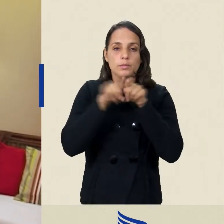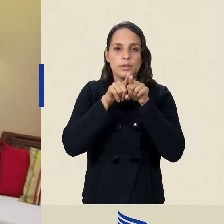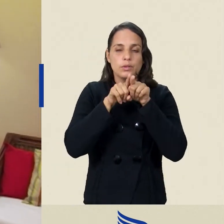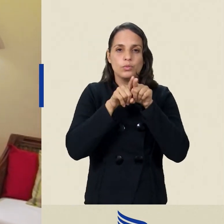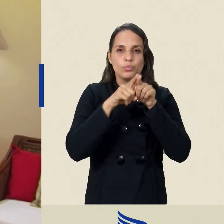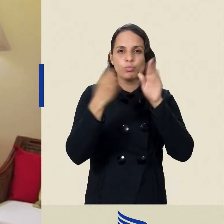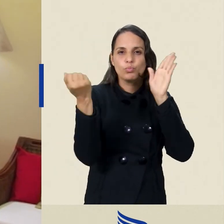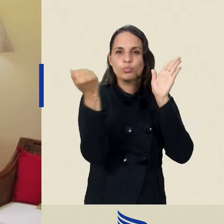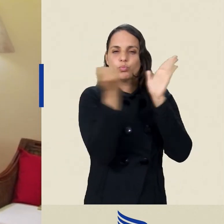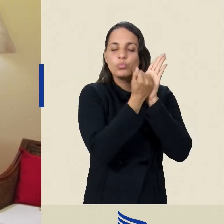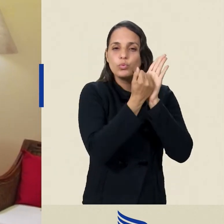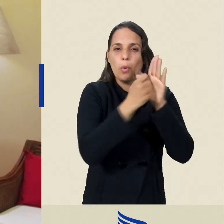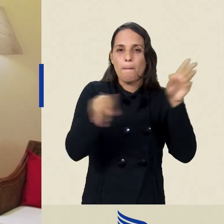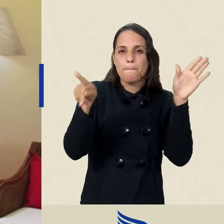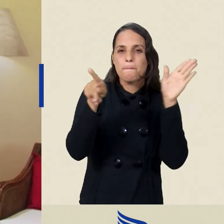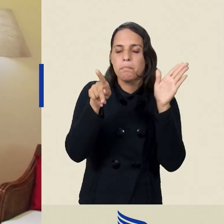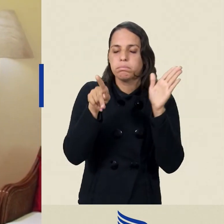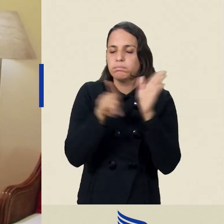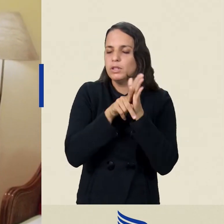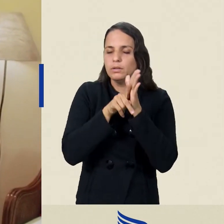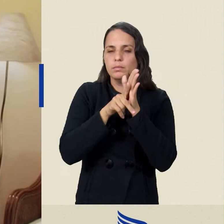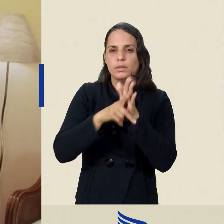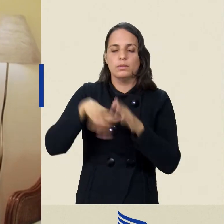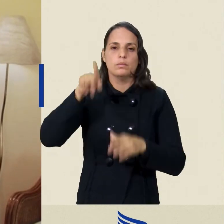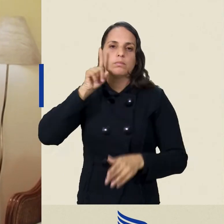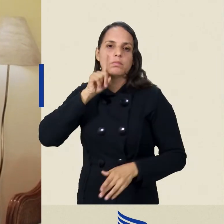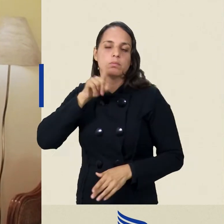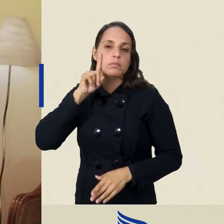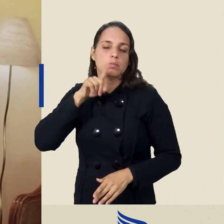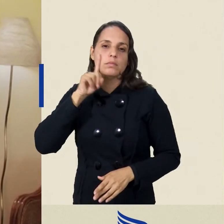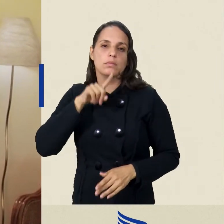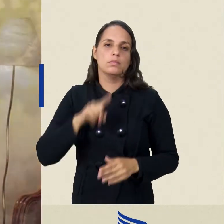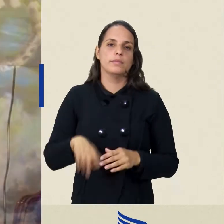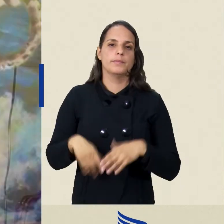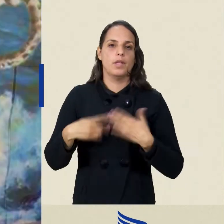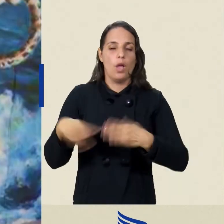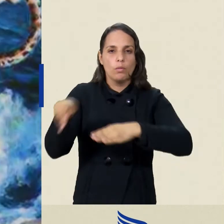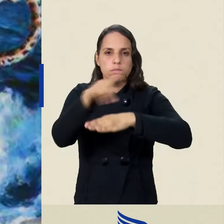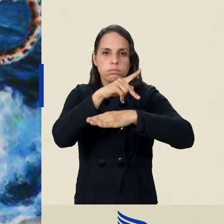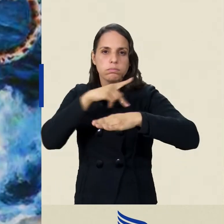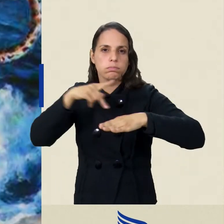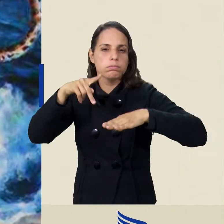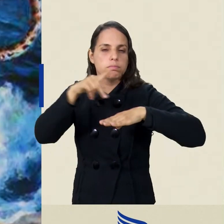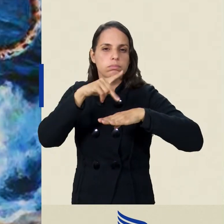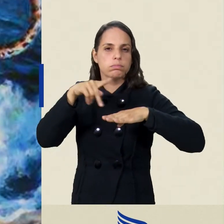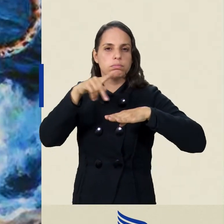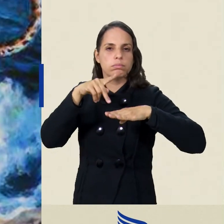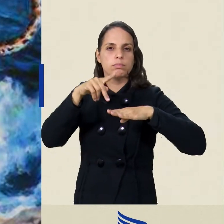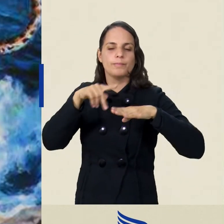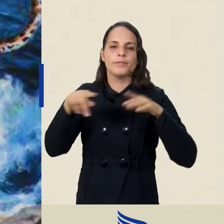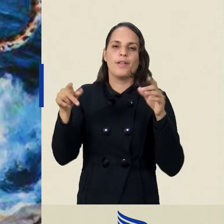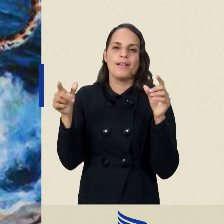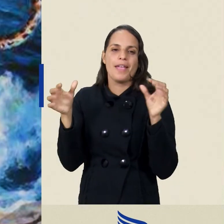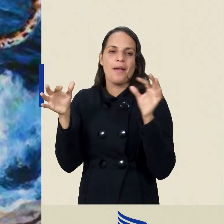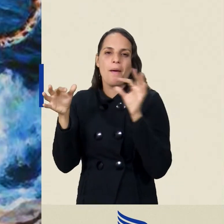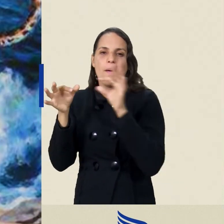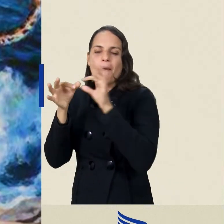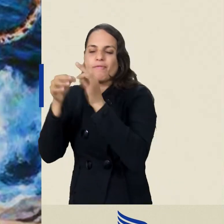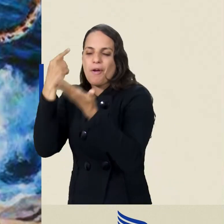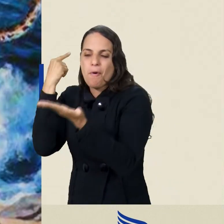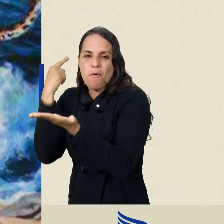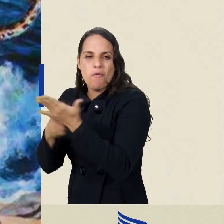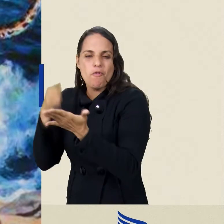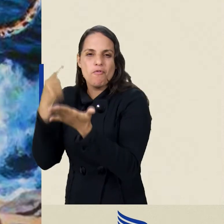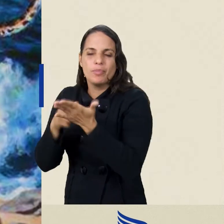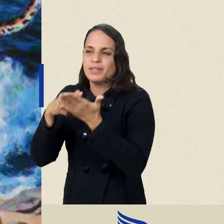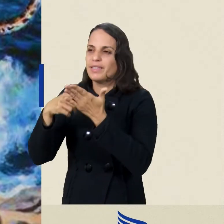apropriado para os Estados Unidos da América. Esta nação protestante formará a imagem da besta, o